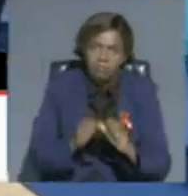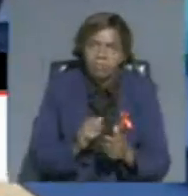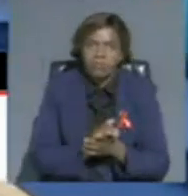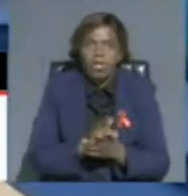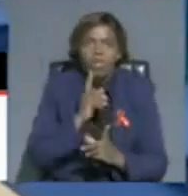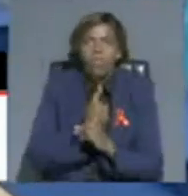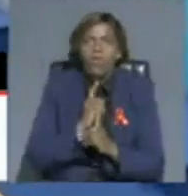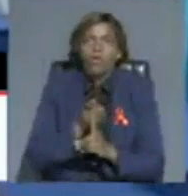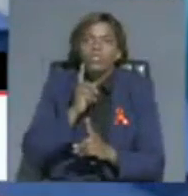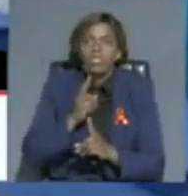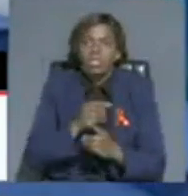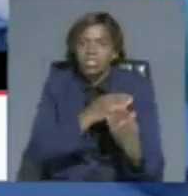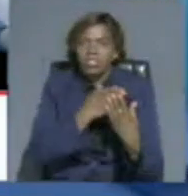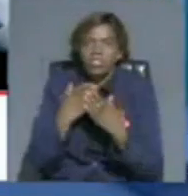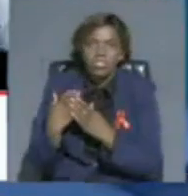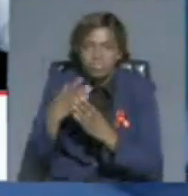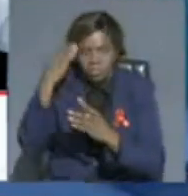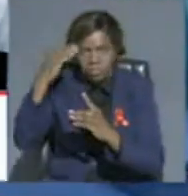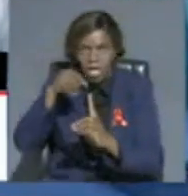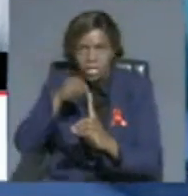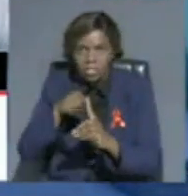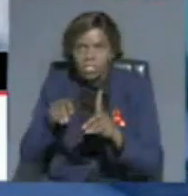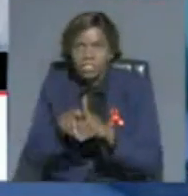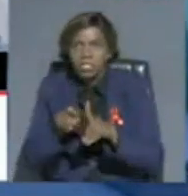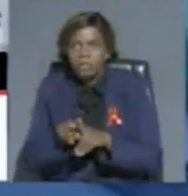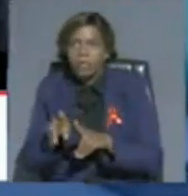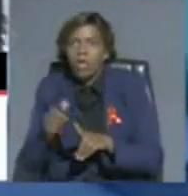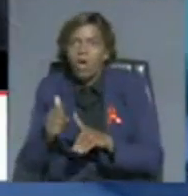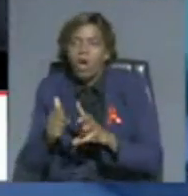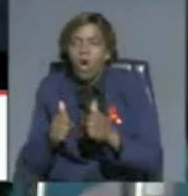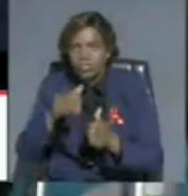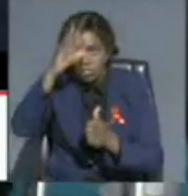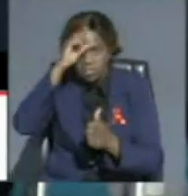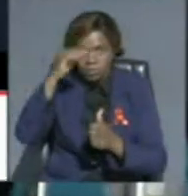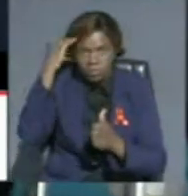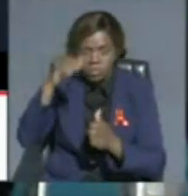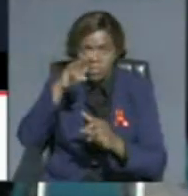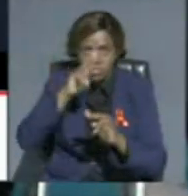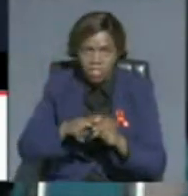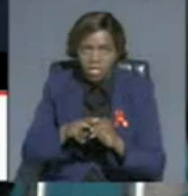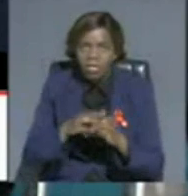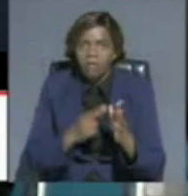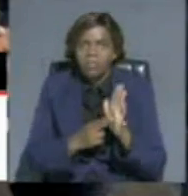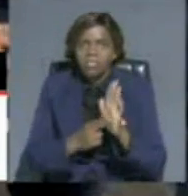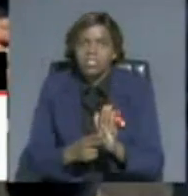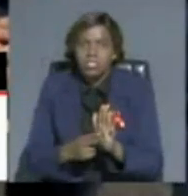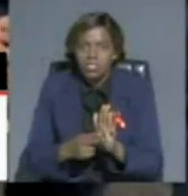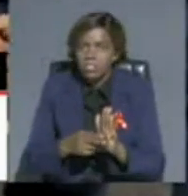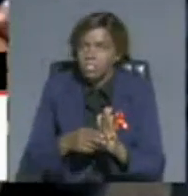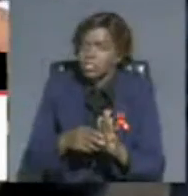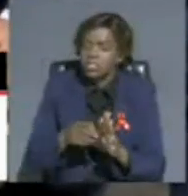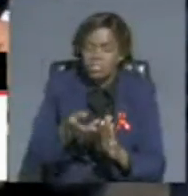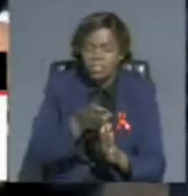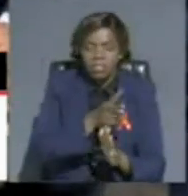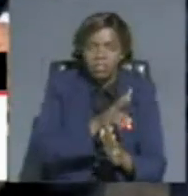da cerimónia o chefe de Estado-Maior da Força Aérea Nacional, general Altino dos Santos, representantes do Exército e da Marinha de Guerra,